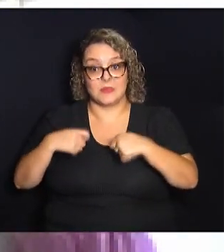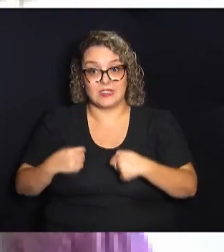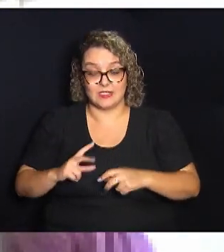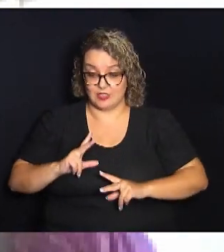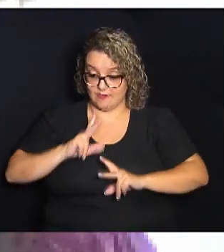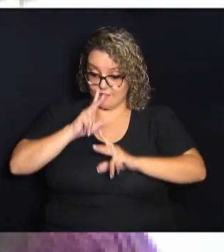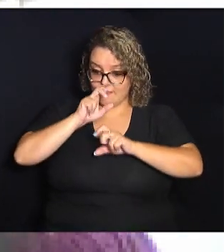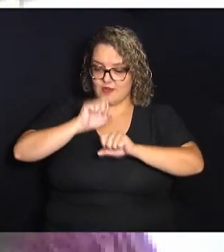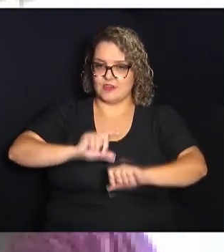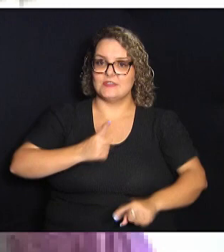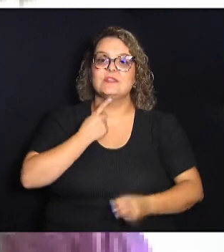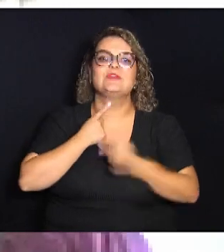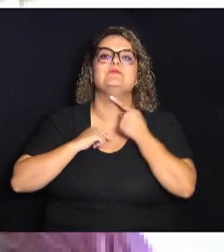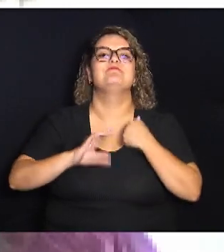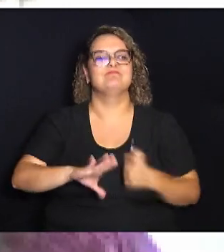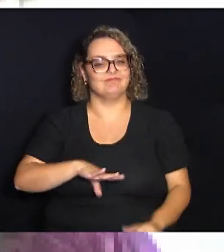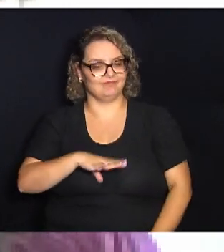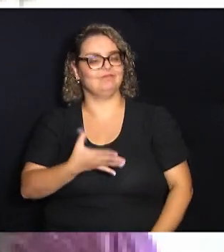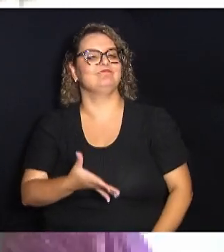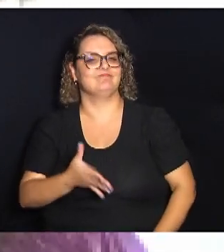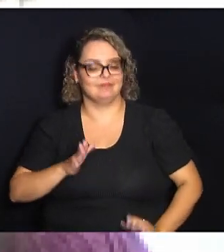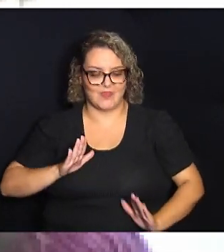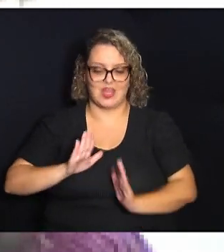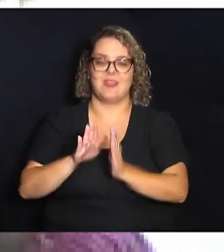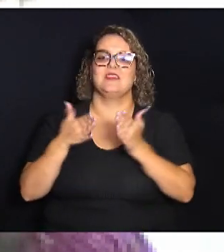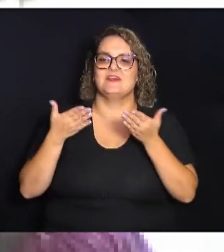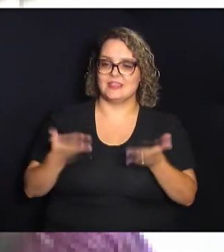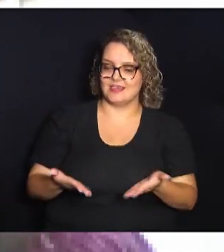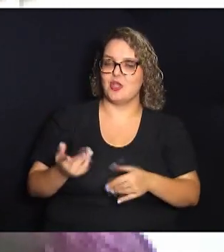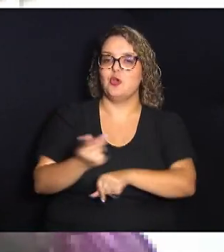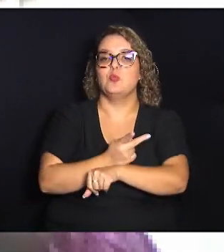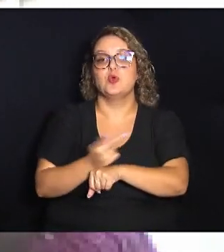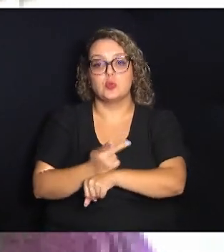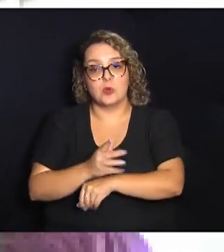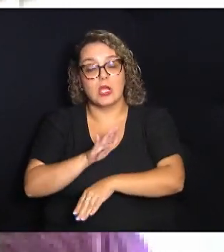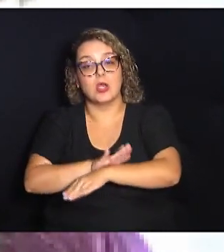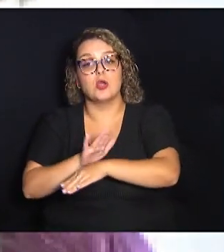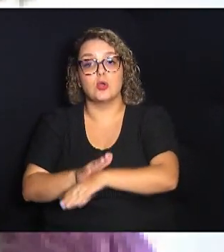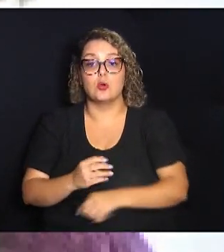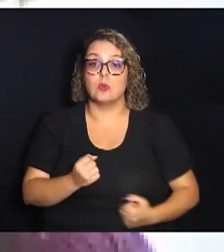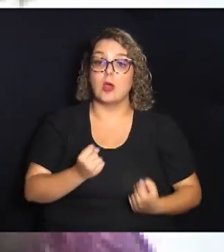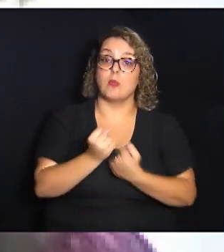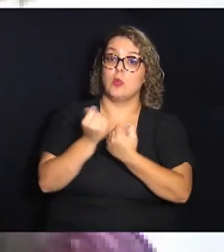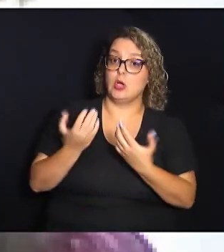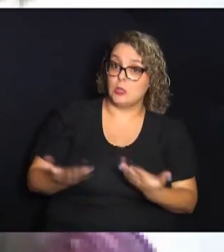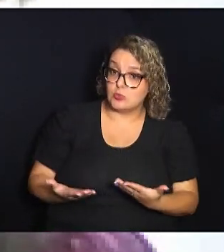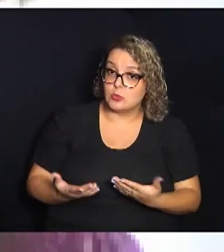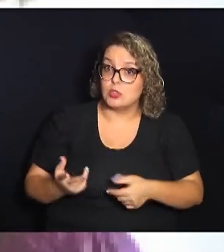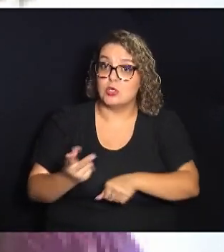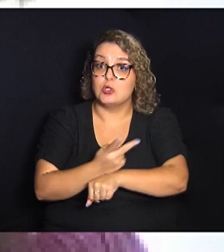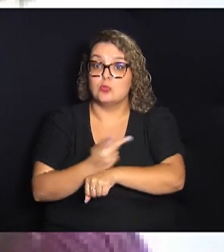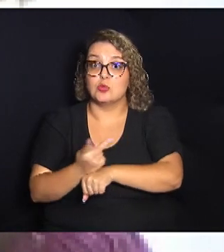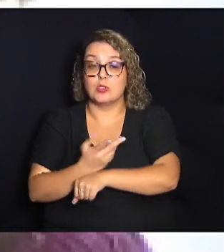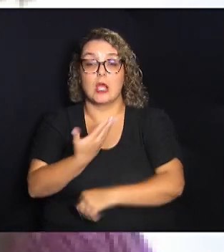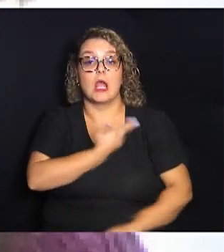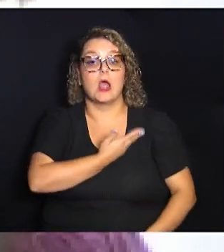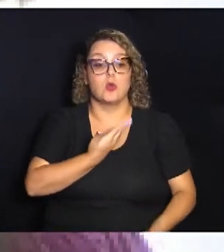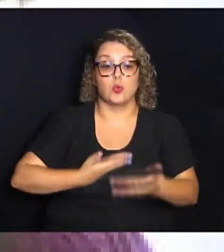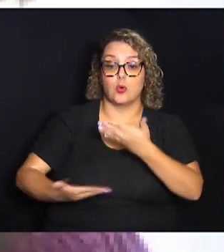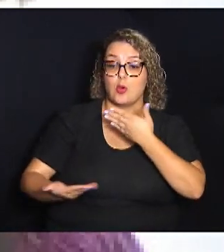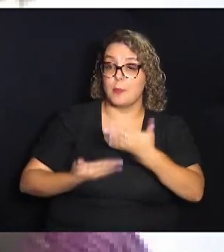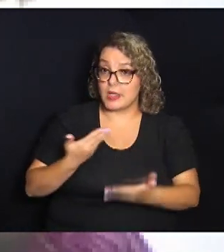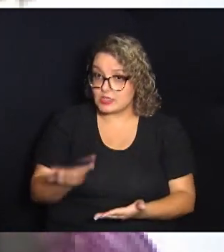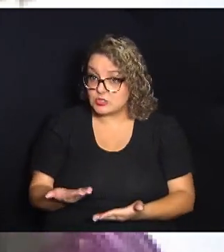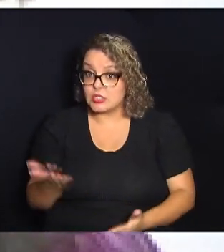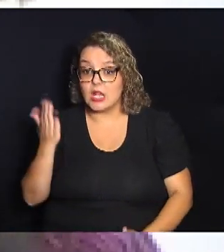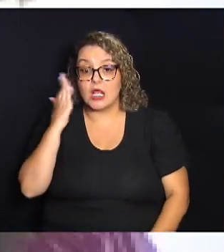de vontade, coragem para enfrentar isso, buscar ajuda, buscar apoio, né, buscar as amigas, compartilhar, e